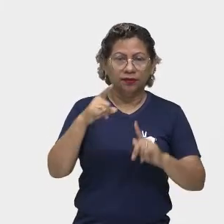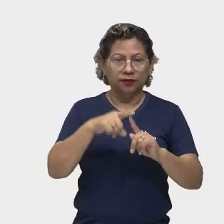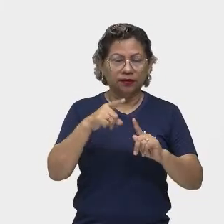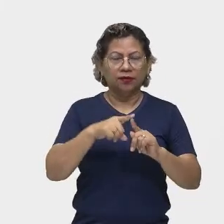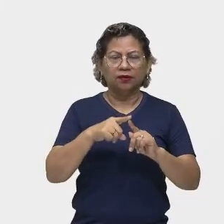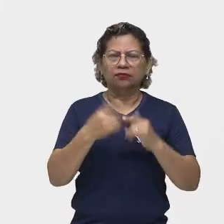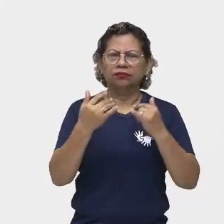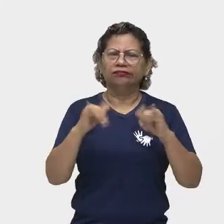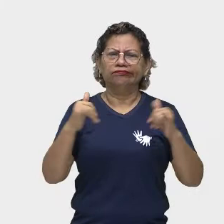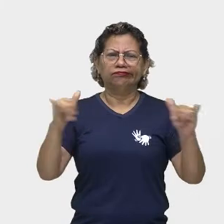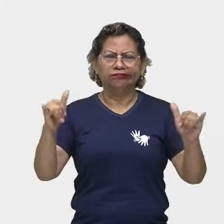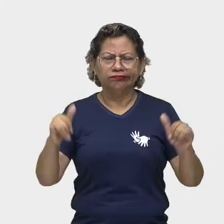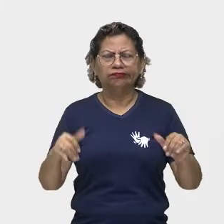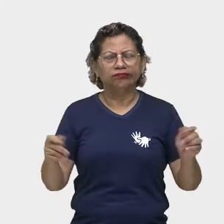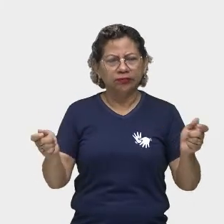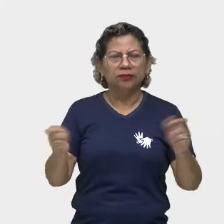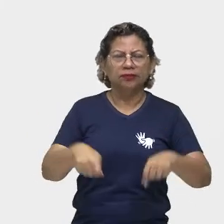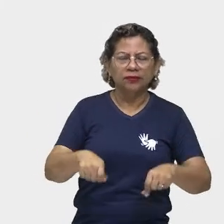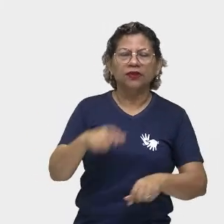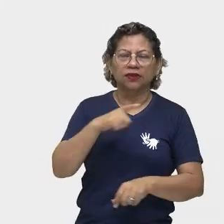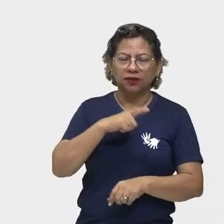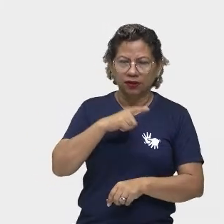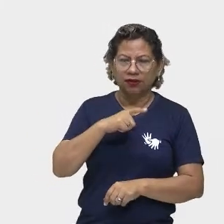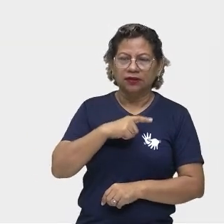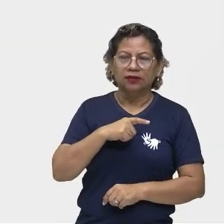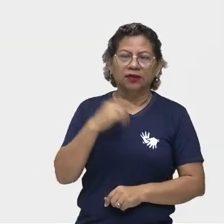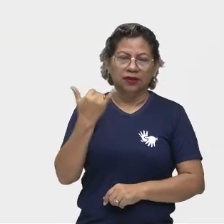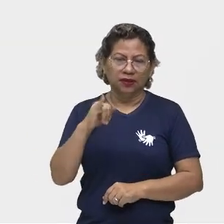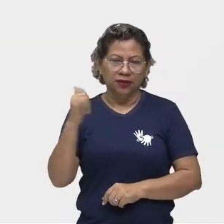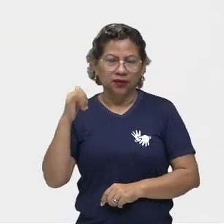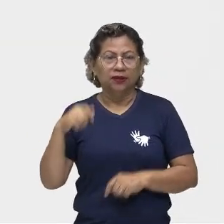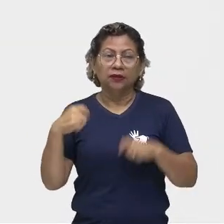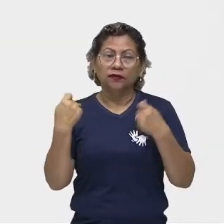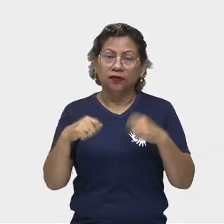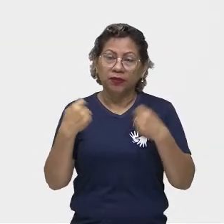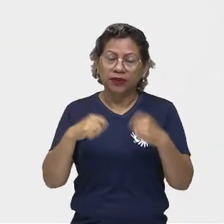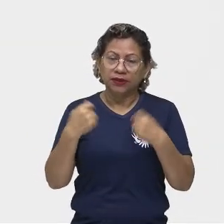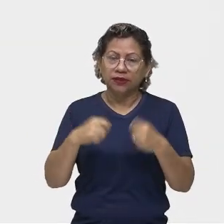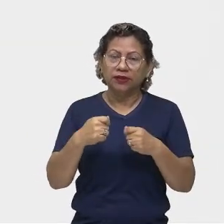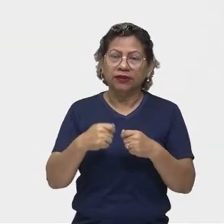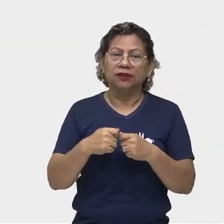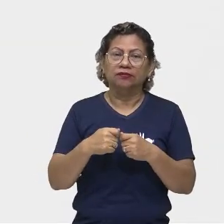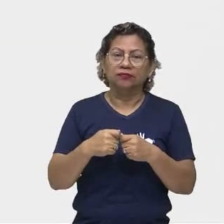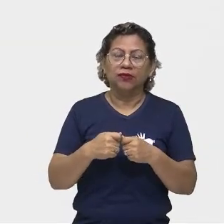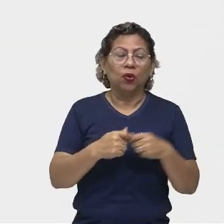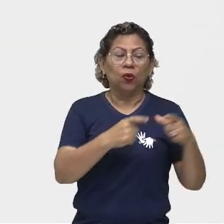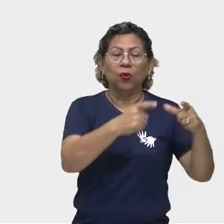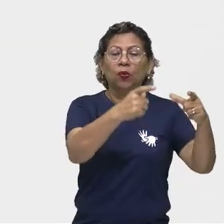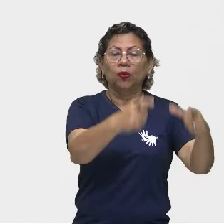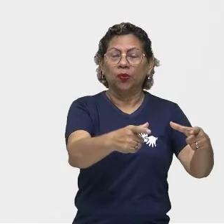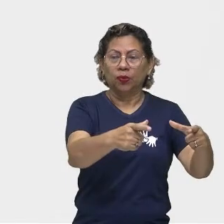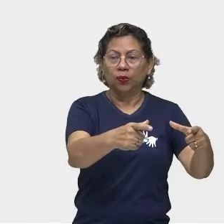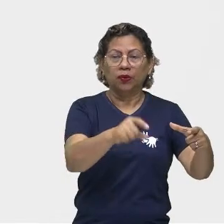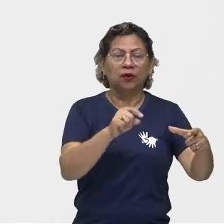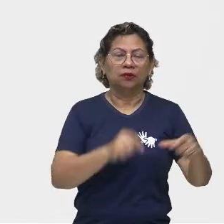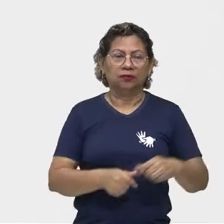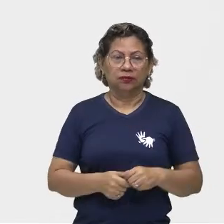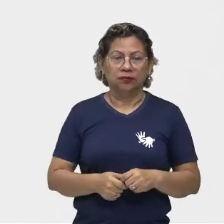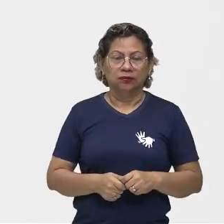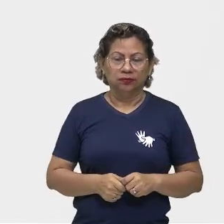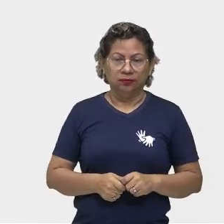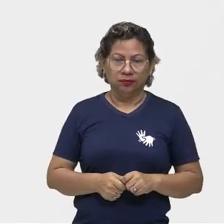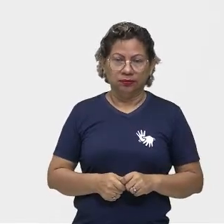do quais se podem obter energia. Eu preciso de uma fonte para obter essa energia. Com o uso